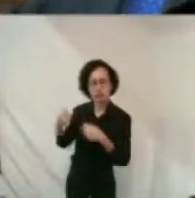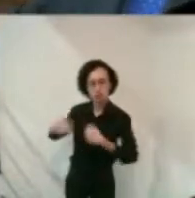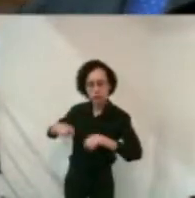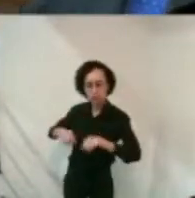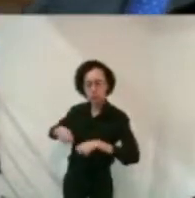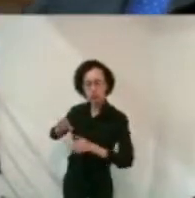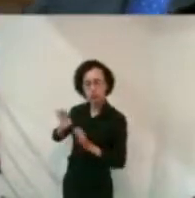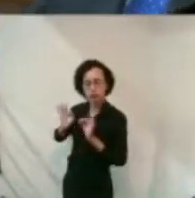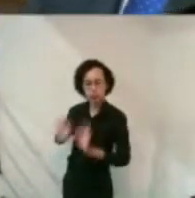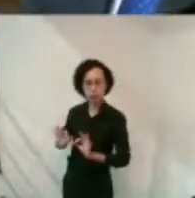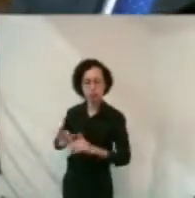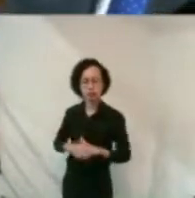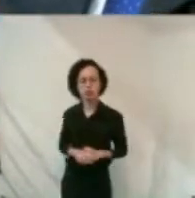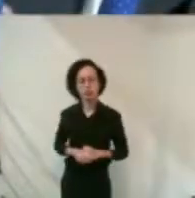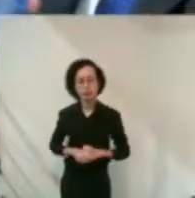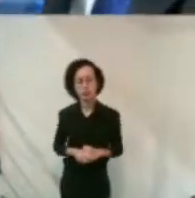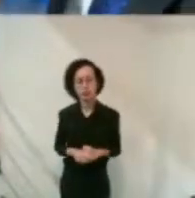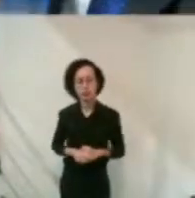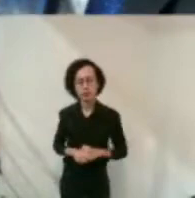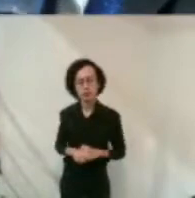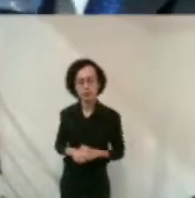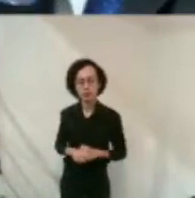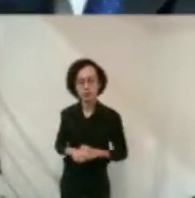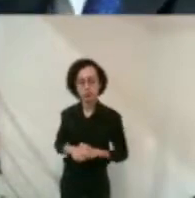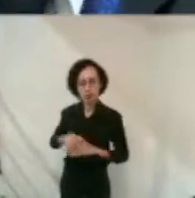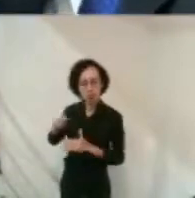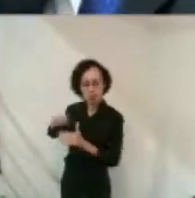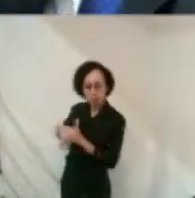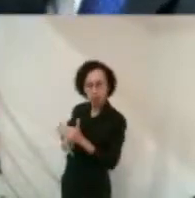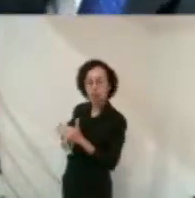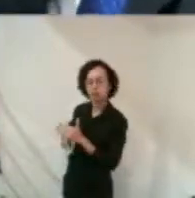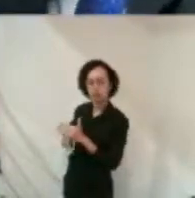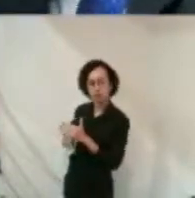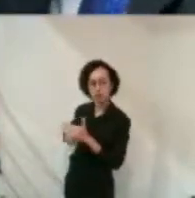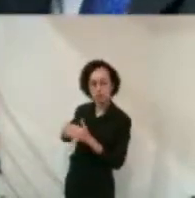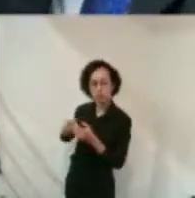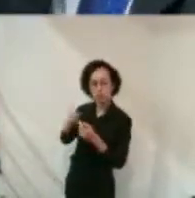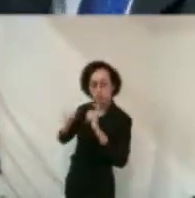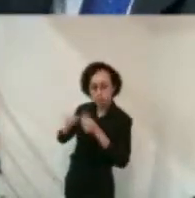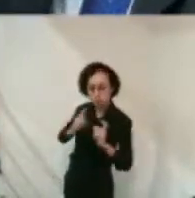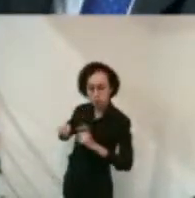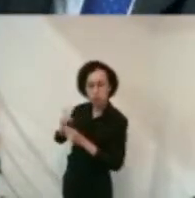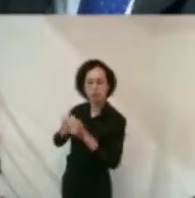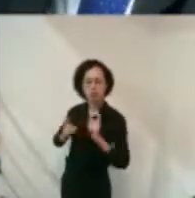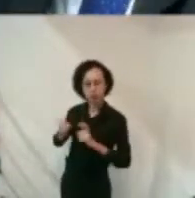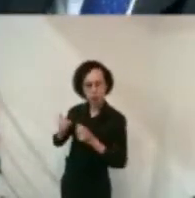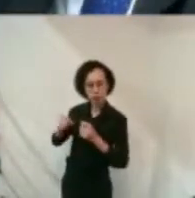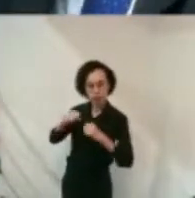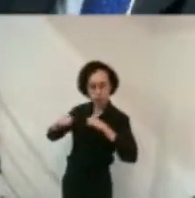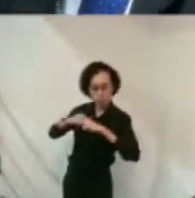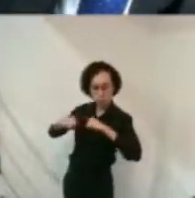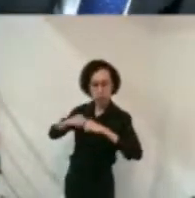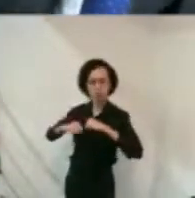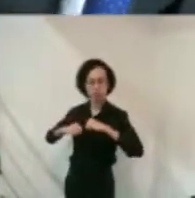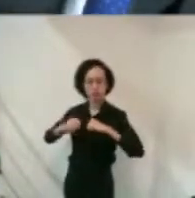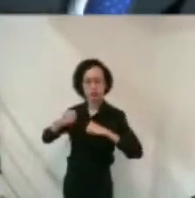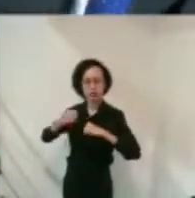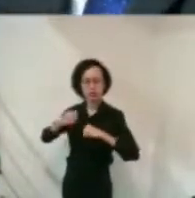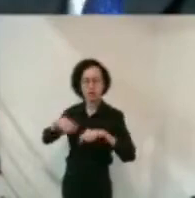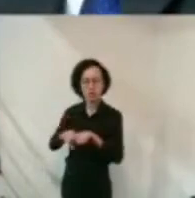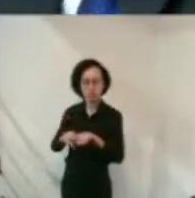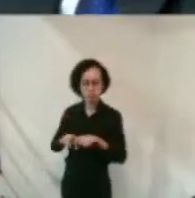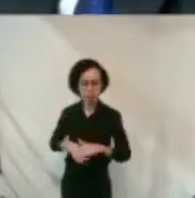de fato, de um mergulho permanente de diálogo interinstitucional. E mais do que